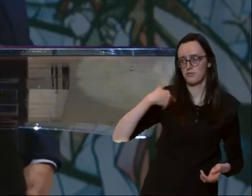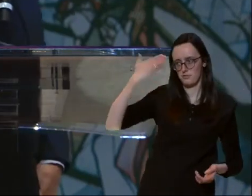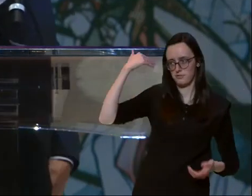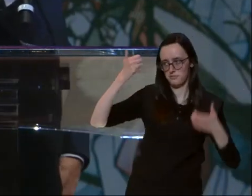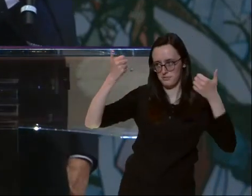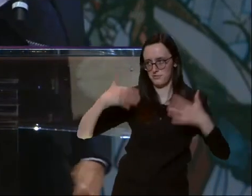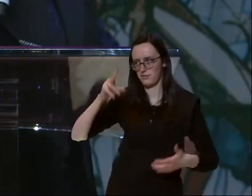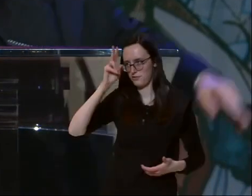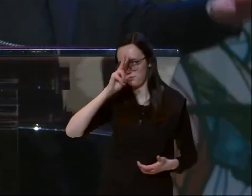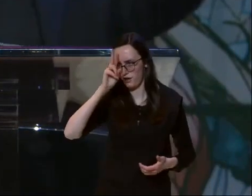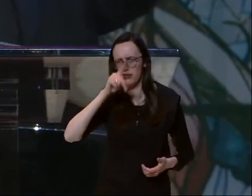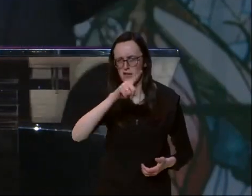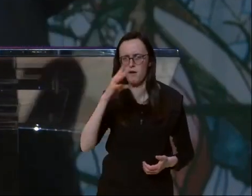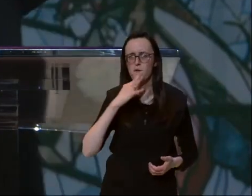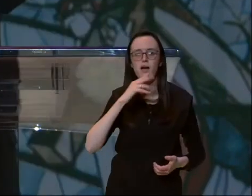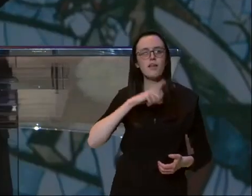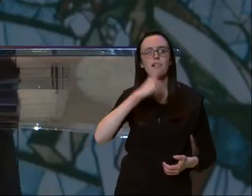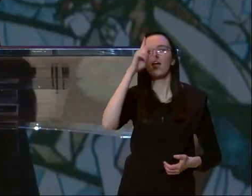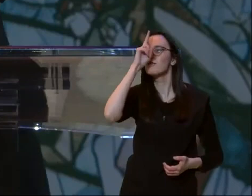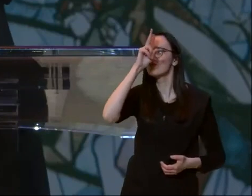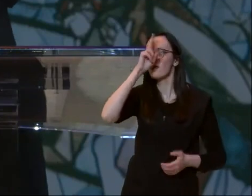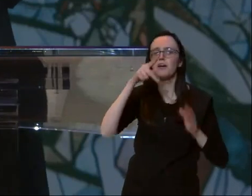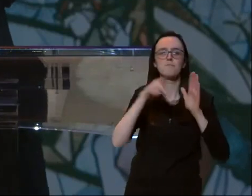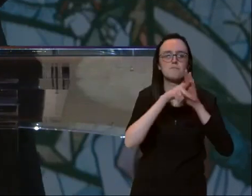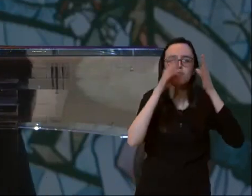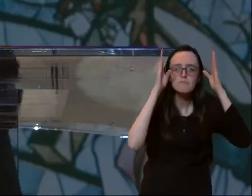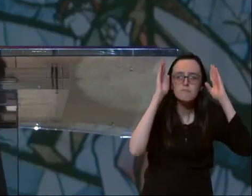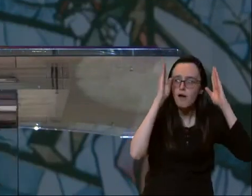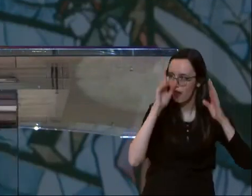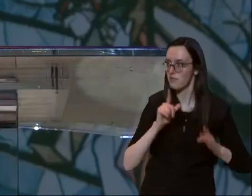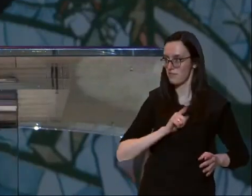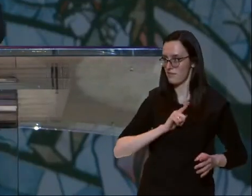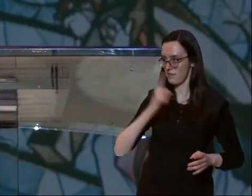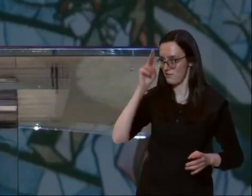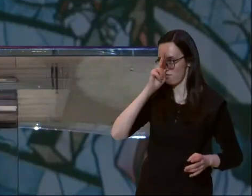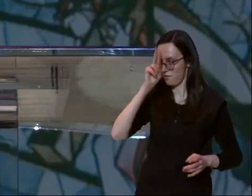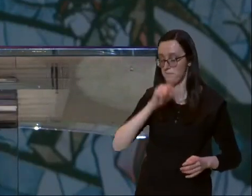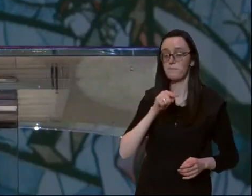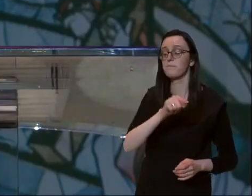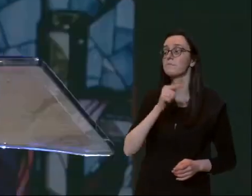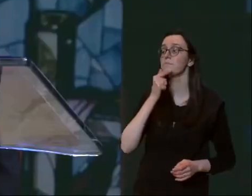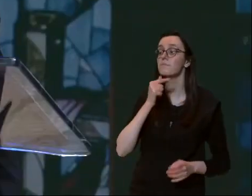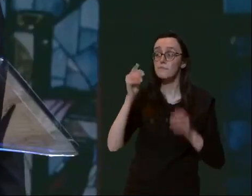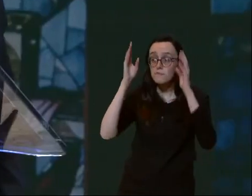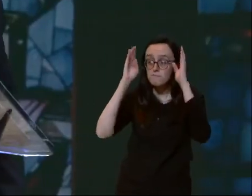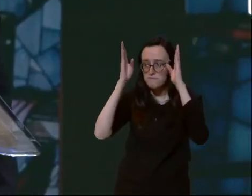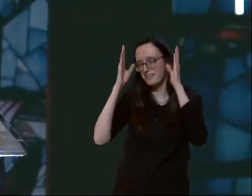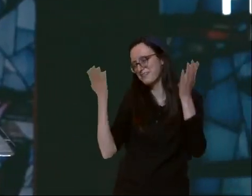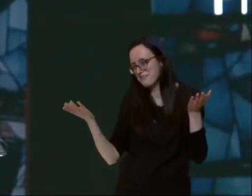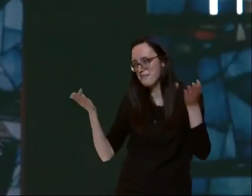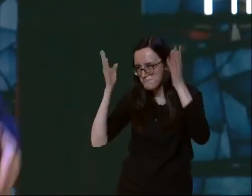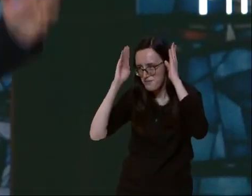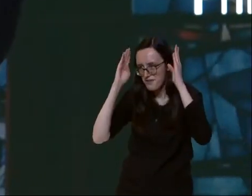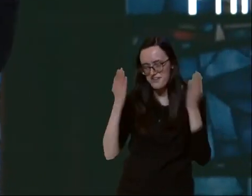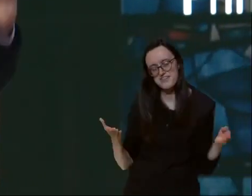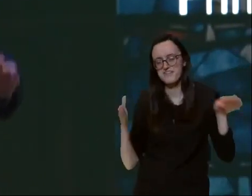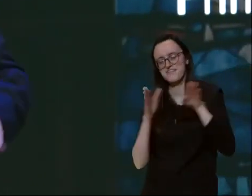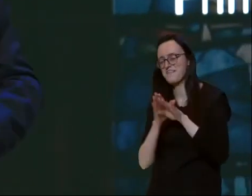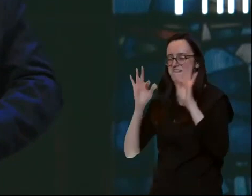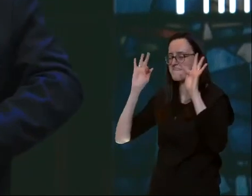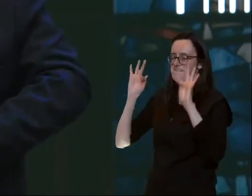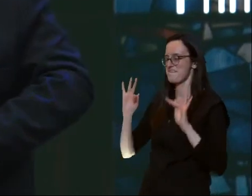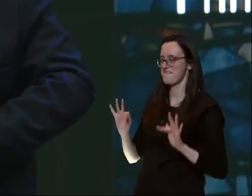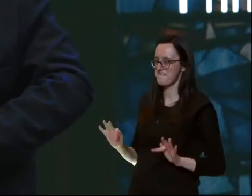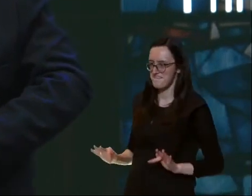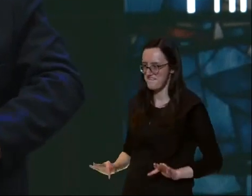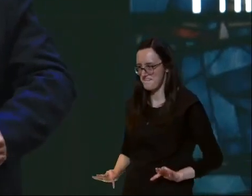aqui. Quem conhece a história do jumentinho? O jumentinho chegou em casa todo contente, feliz da